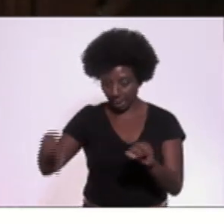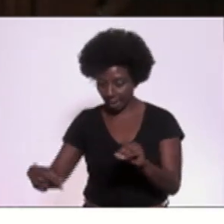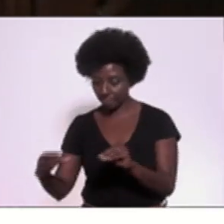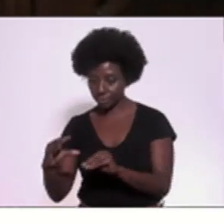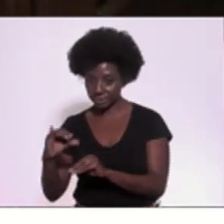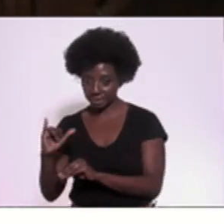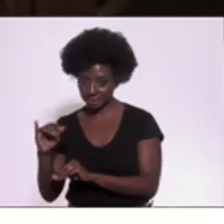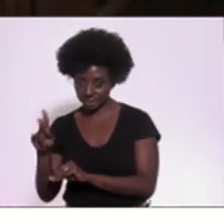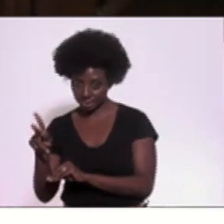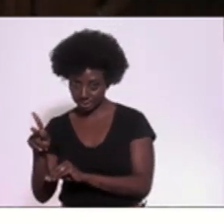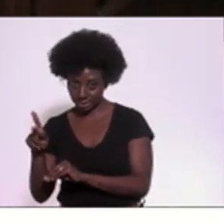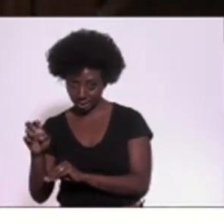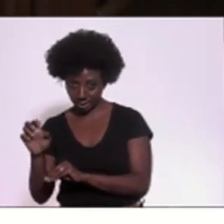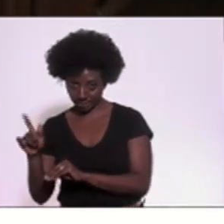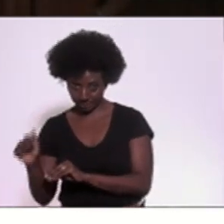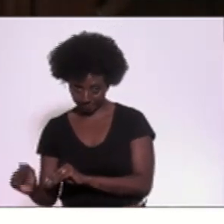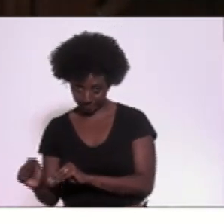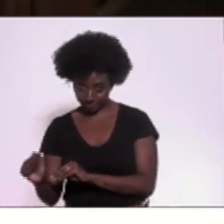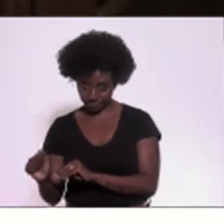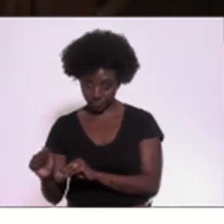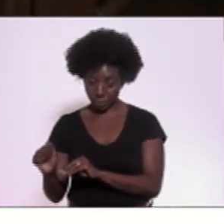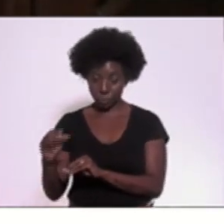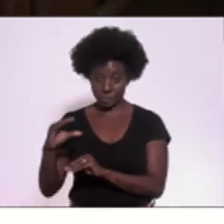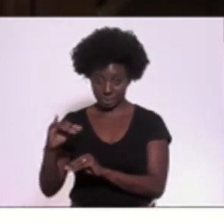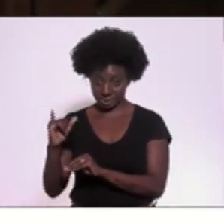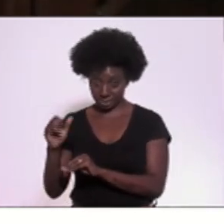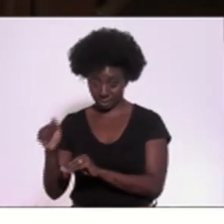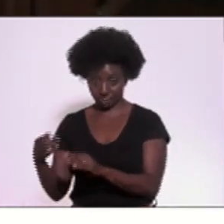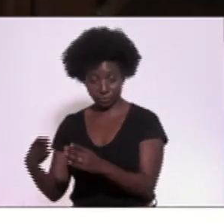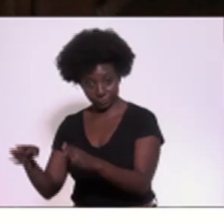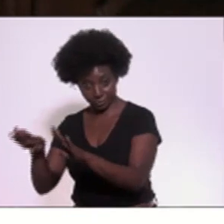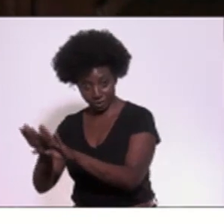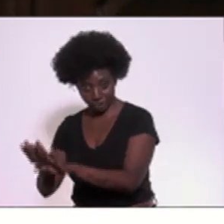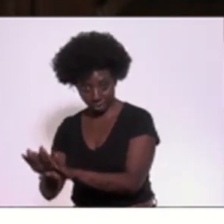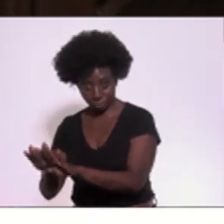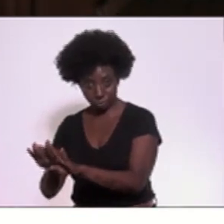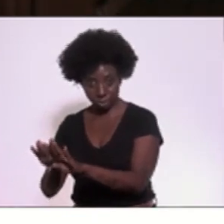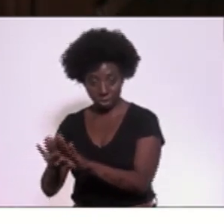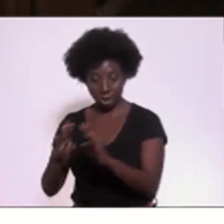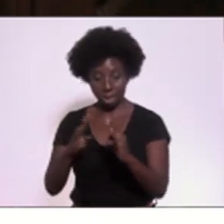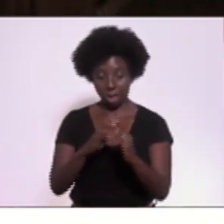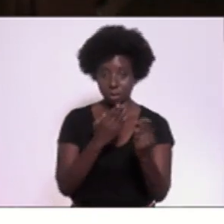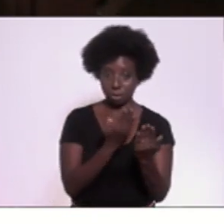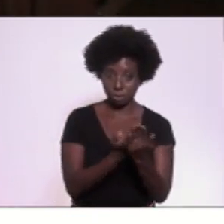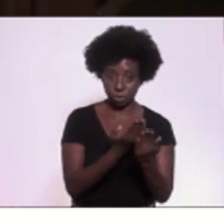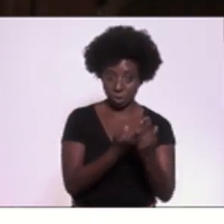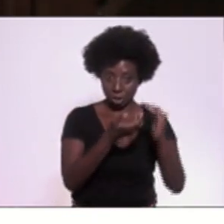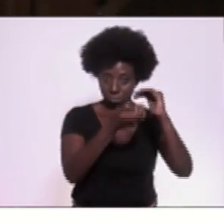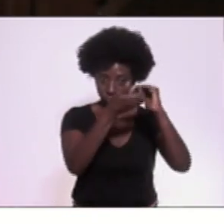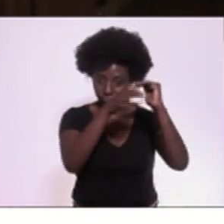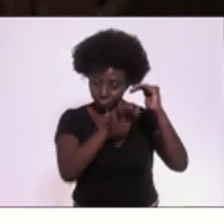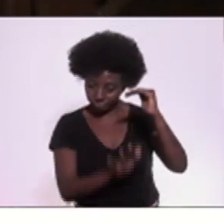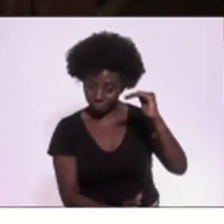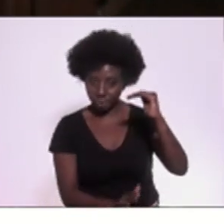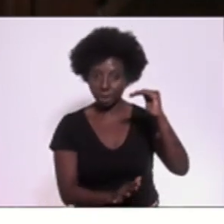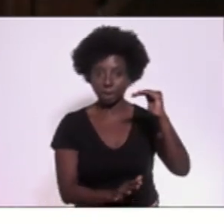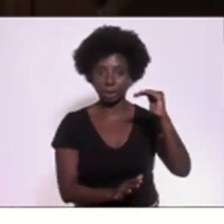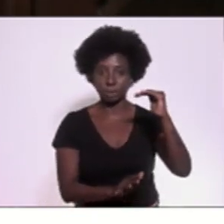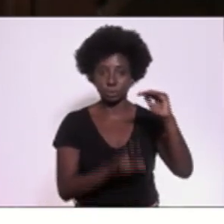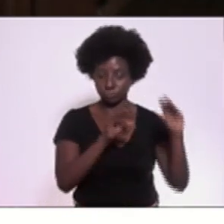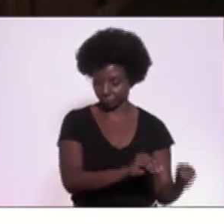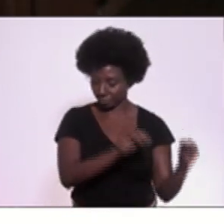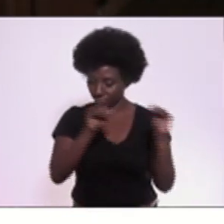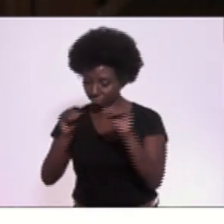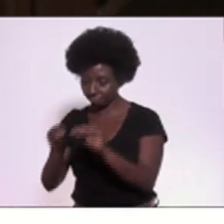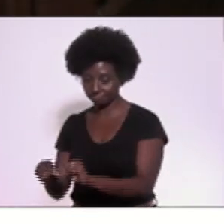só, o CIEP foi extinto, a João Tarcísio, que sofreu com a queda do telhado,